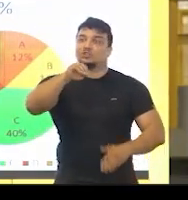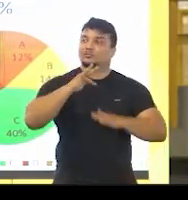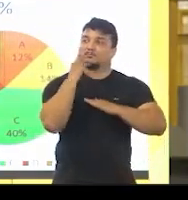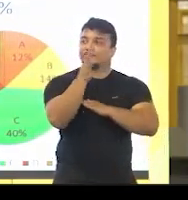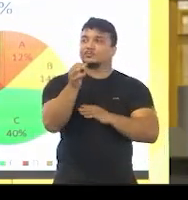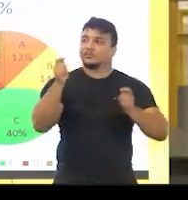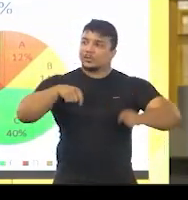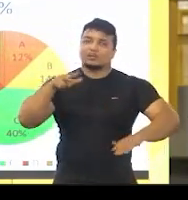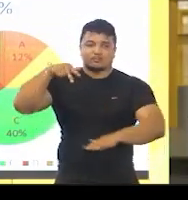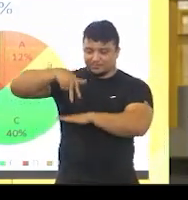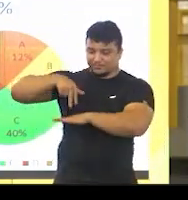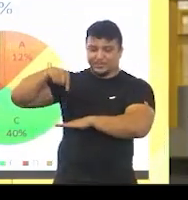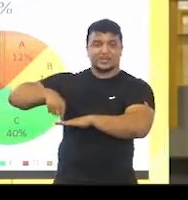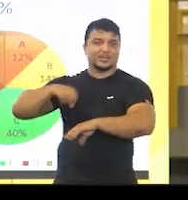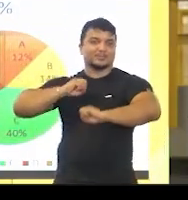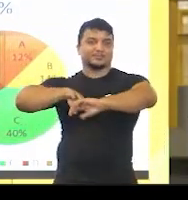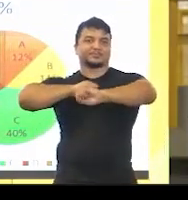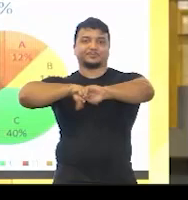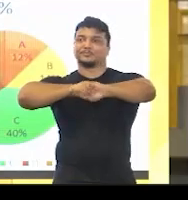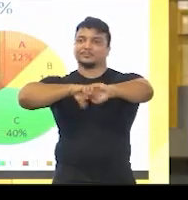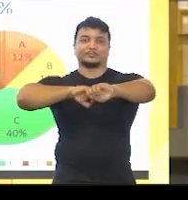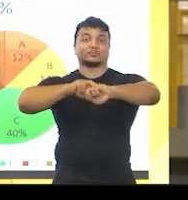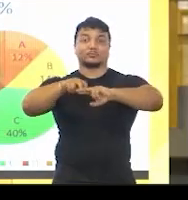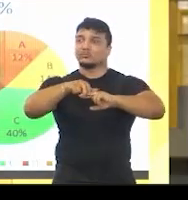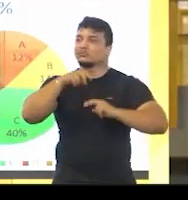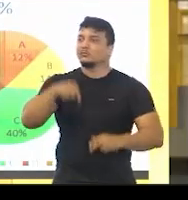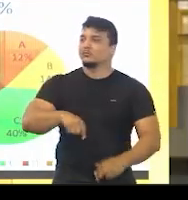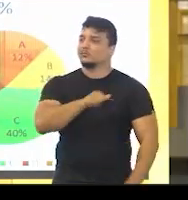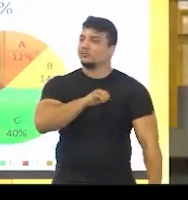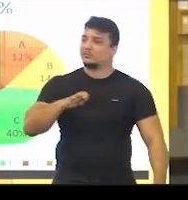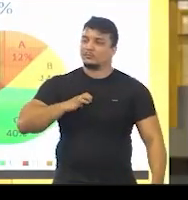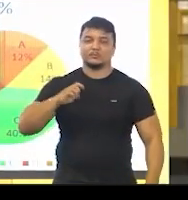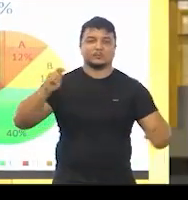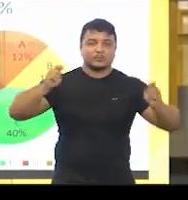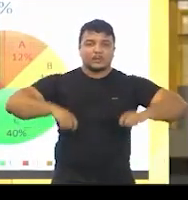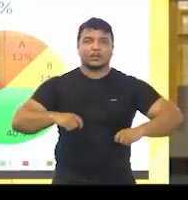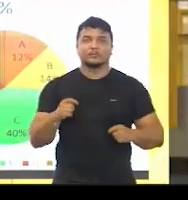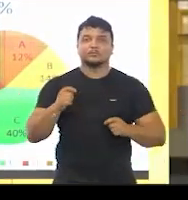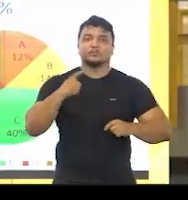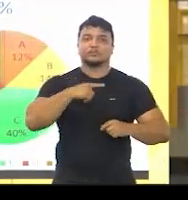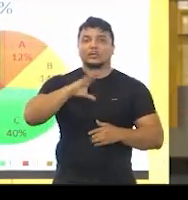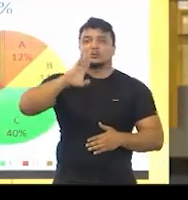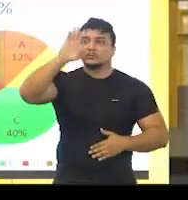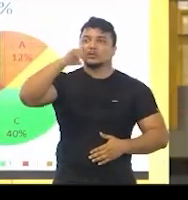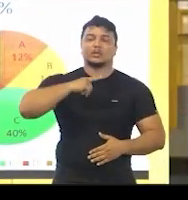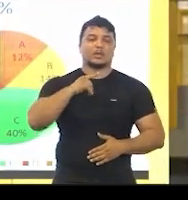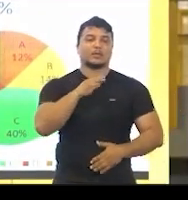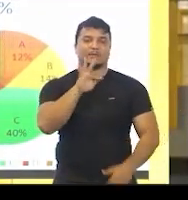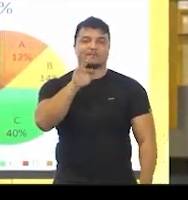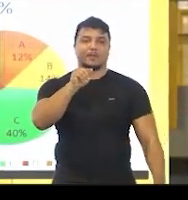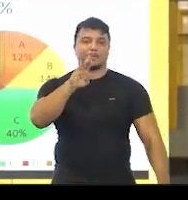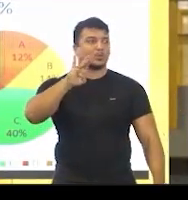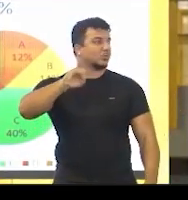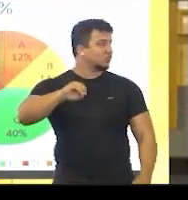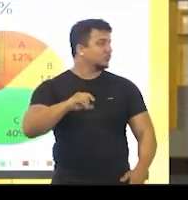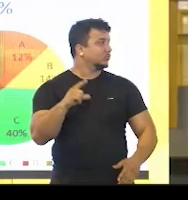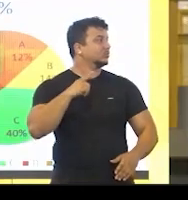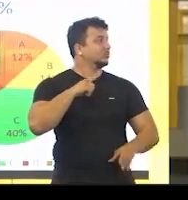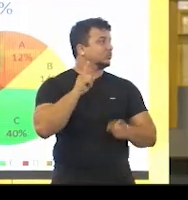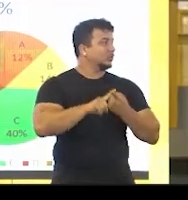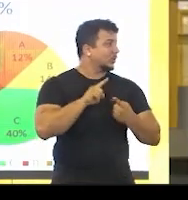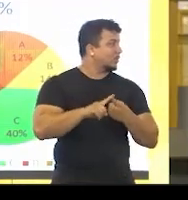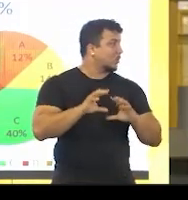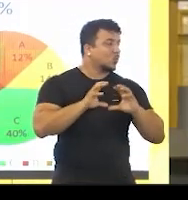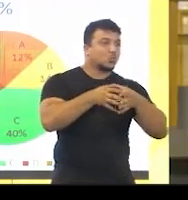podem estar aqui. E é para isso que esse projeto tão bonito, né, é capitaneado pelo professor Fábio Frota,